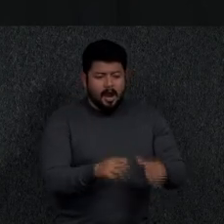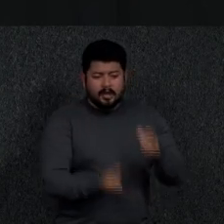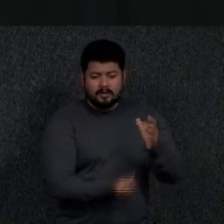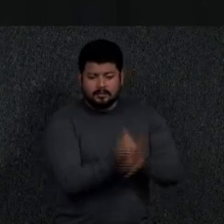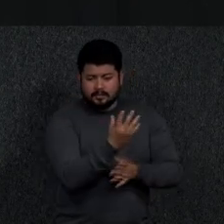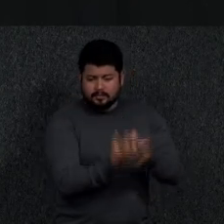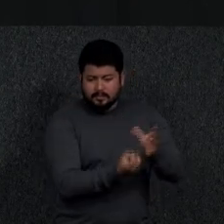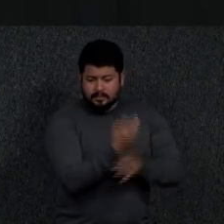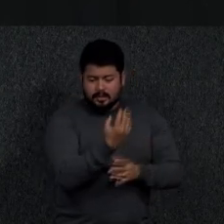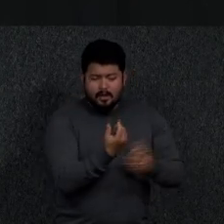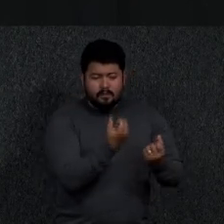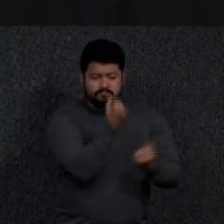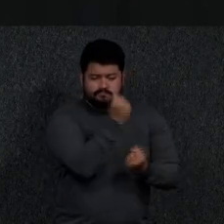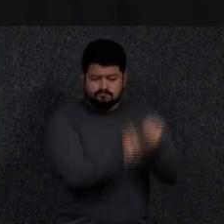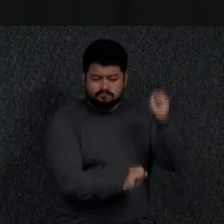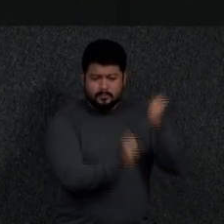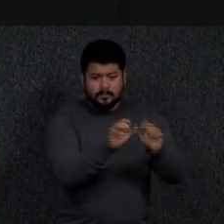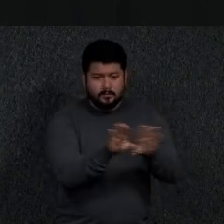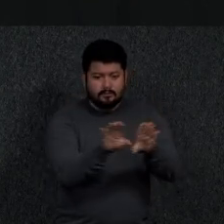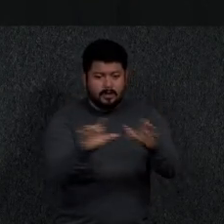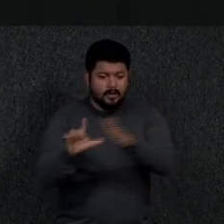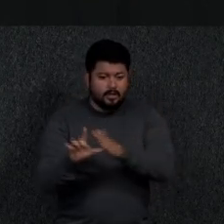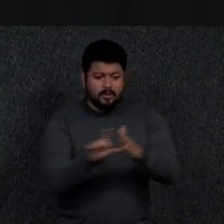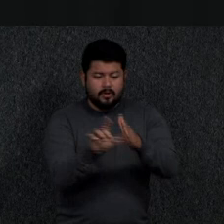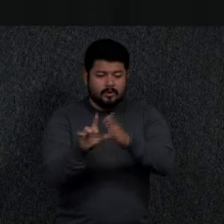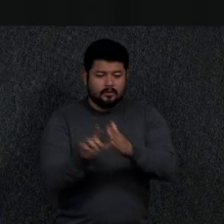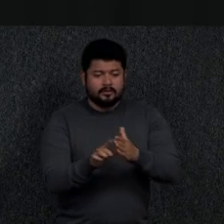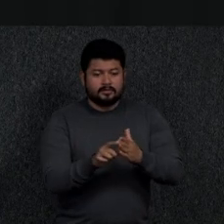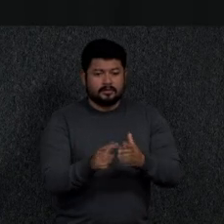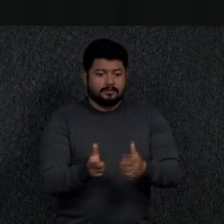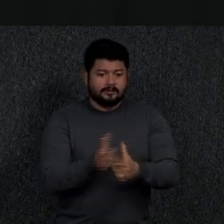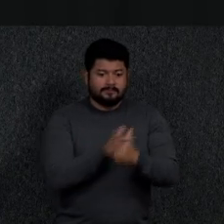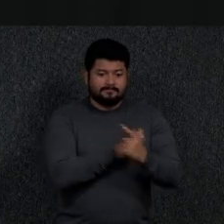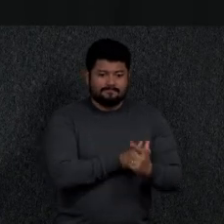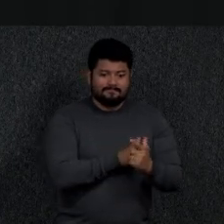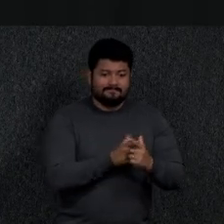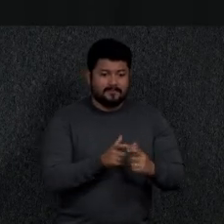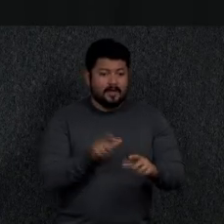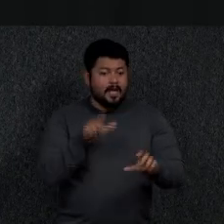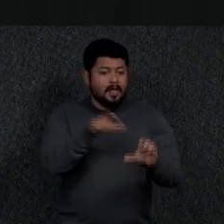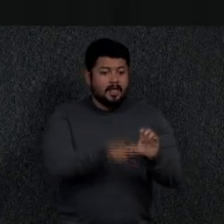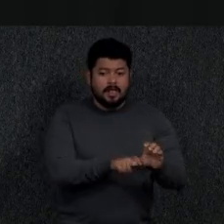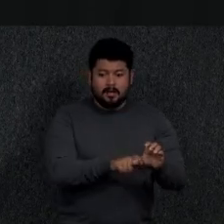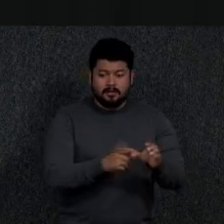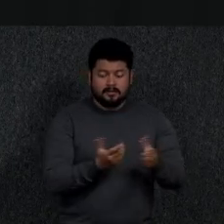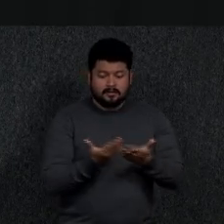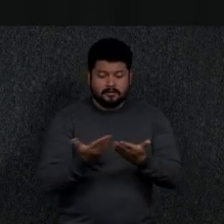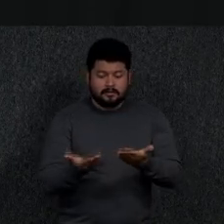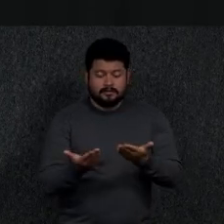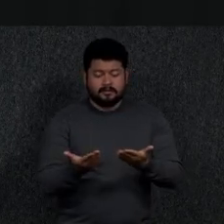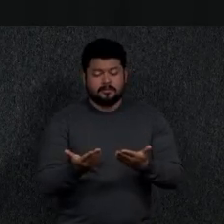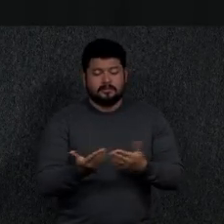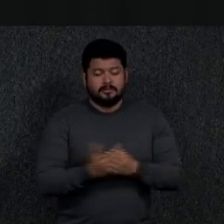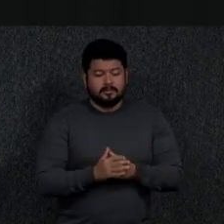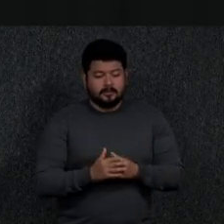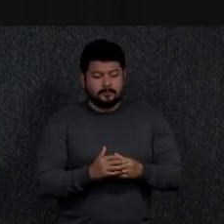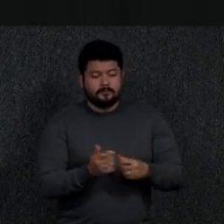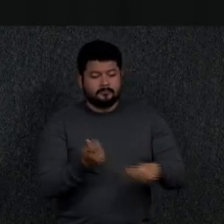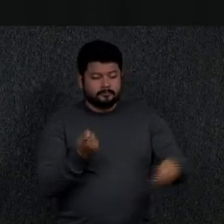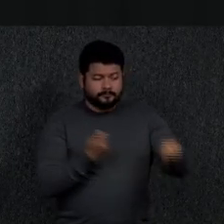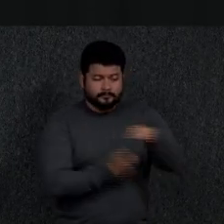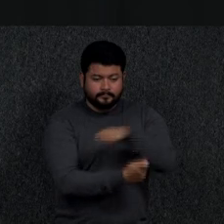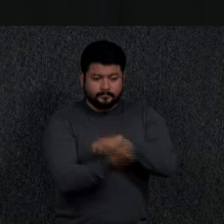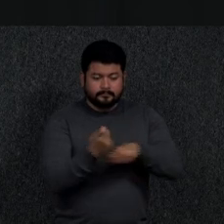valiosa colaboração para que possamos implementar uma medida de apoio emergencial a esses industriais, nos